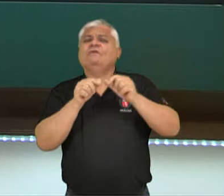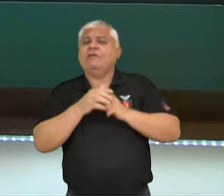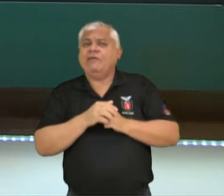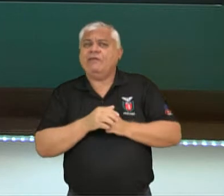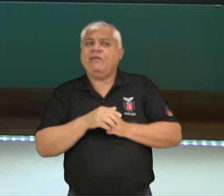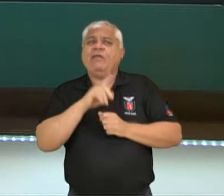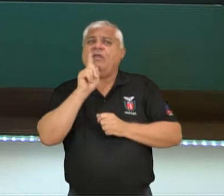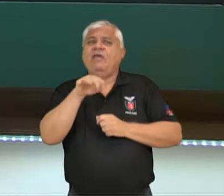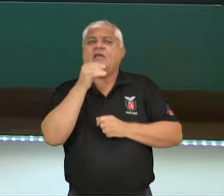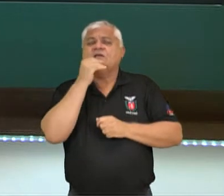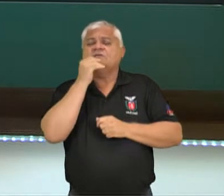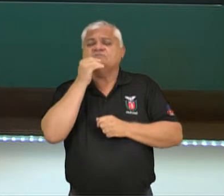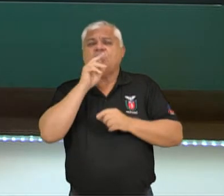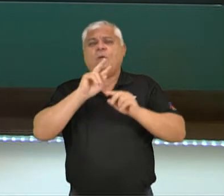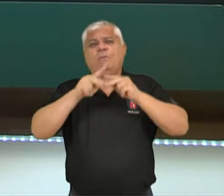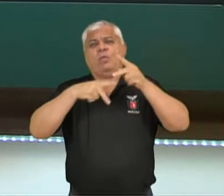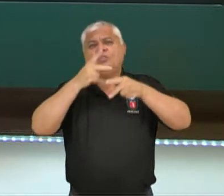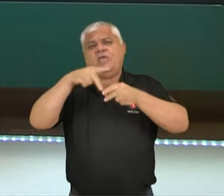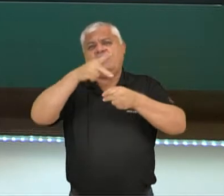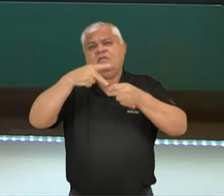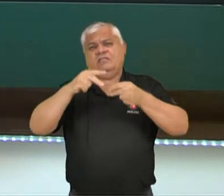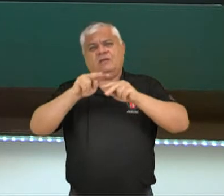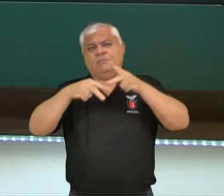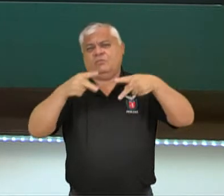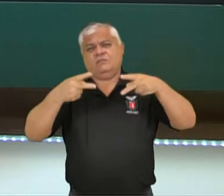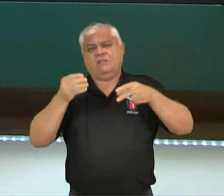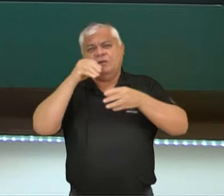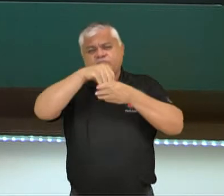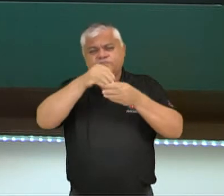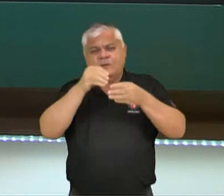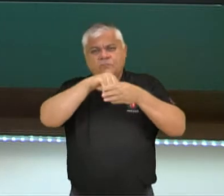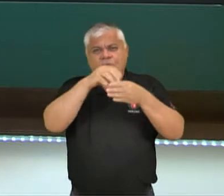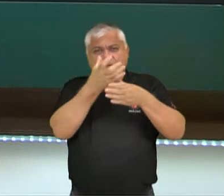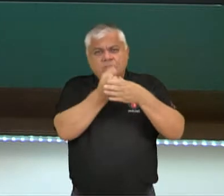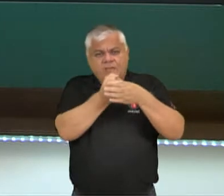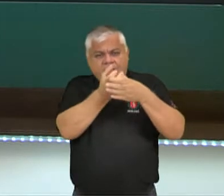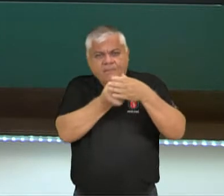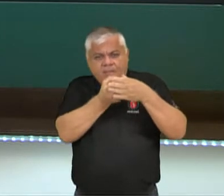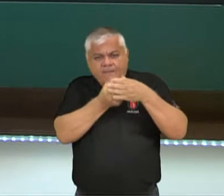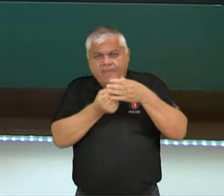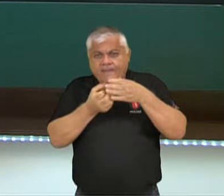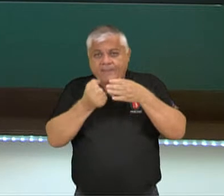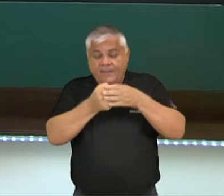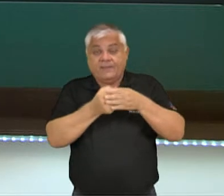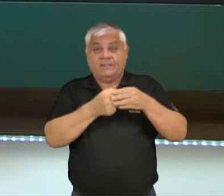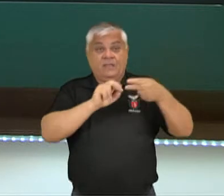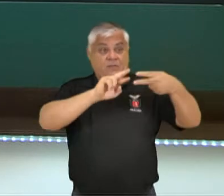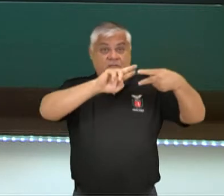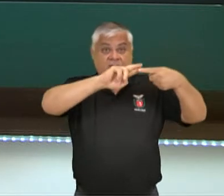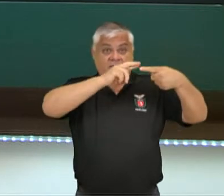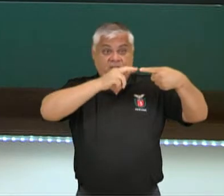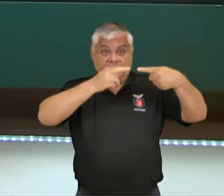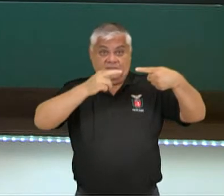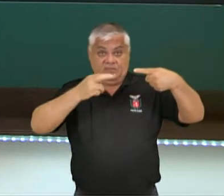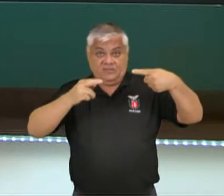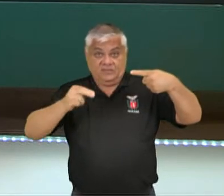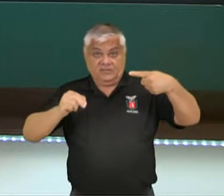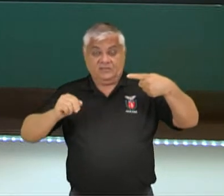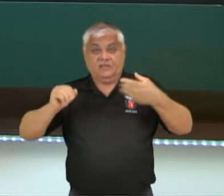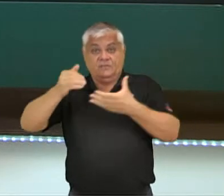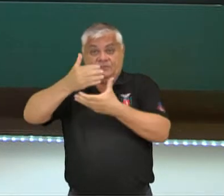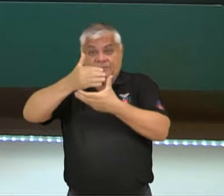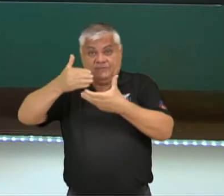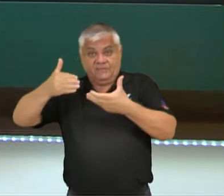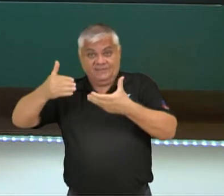é sintetizar proteínas, tá? Então, é aqui, quando o RNA sai do núcleo, ele já vai estar sendo lido,